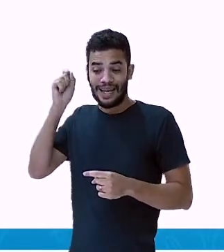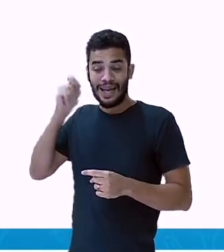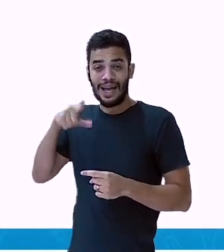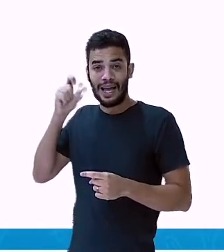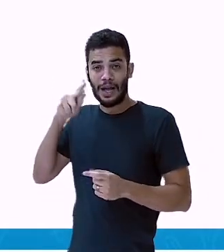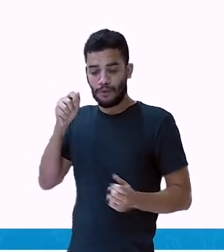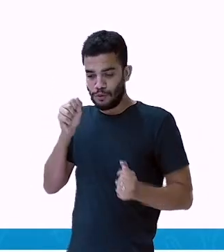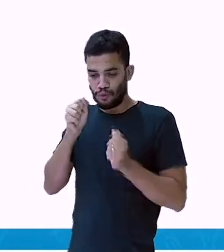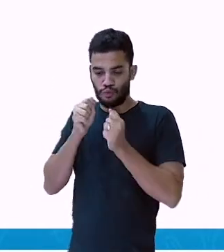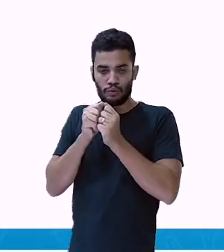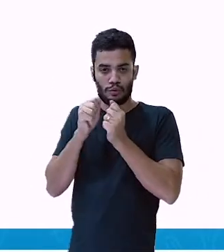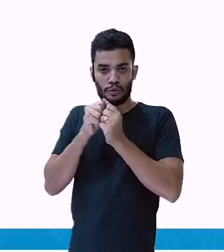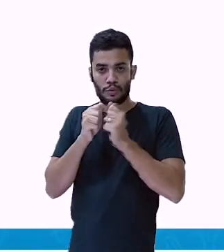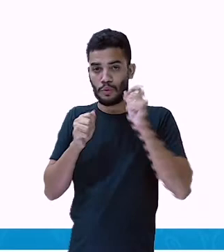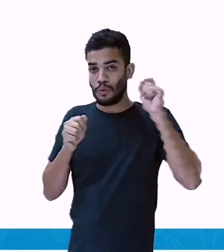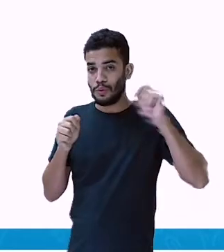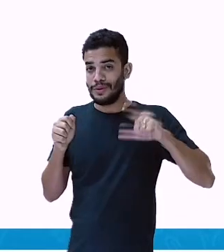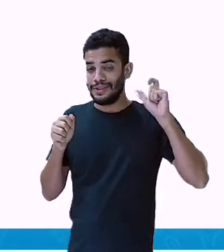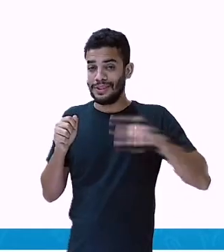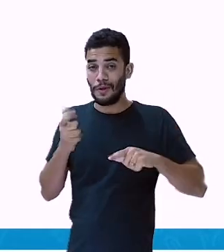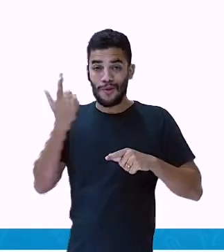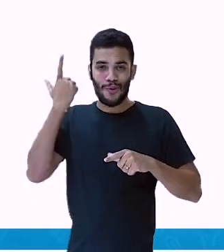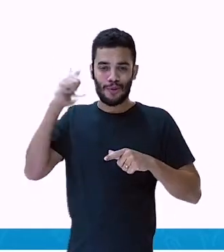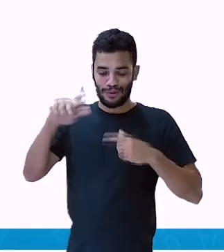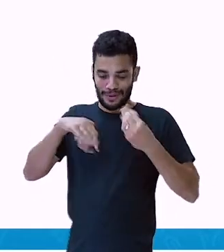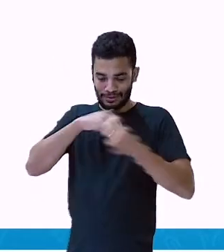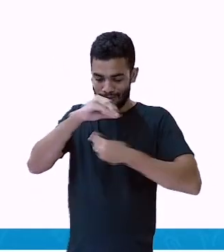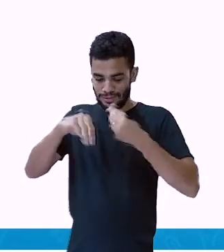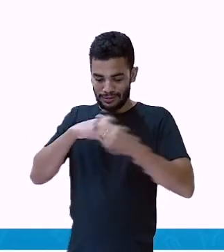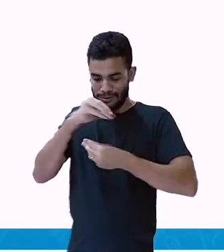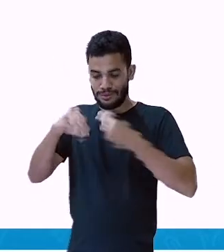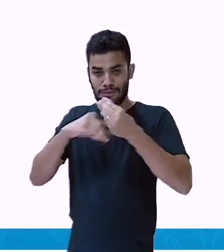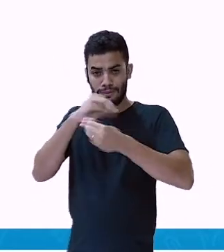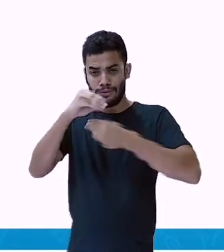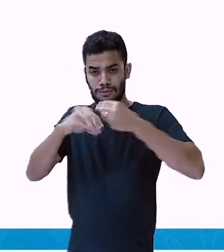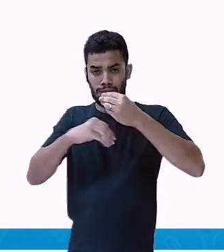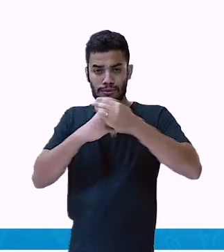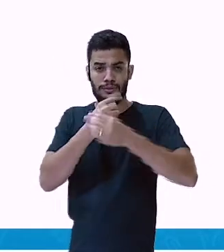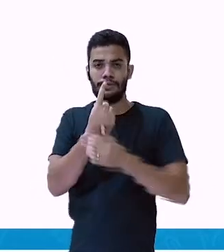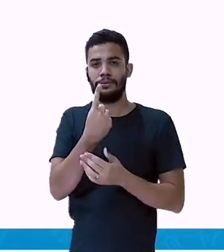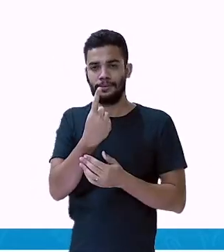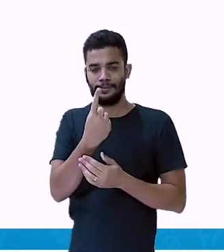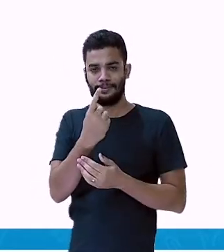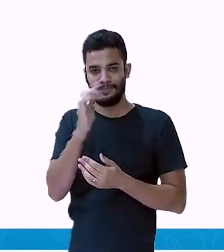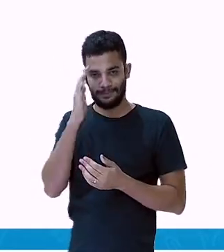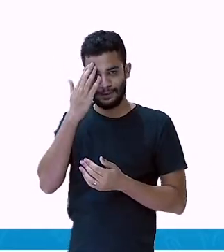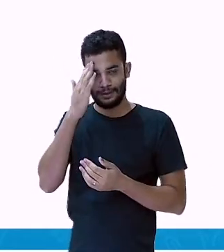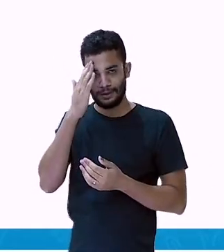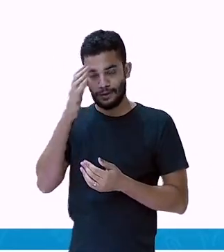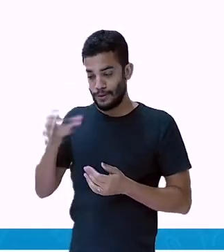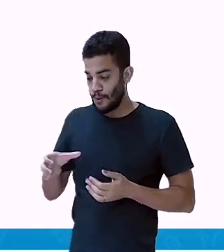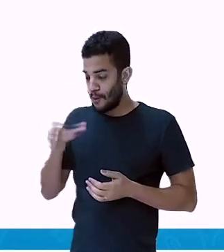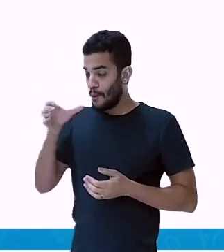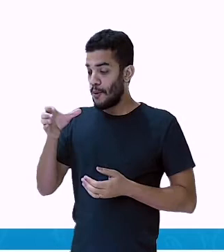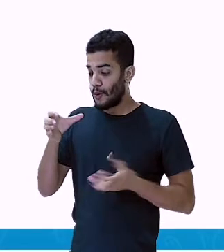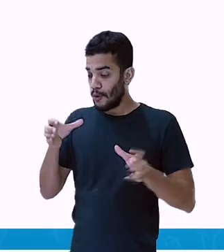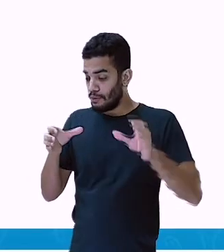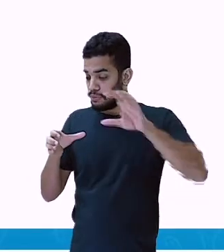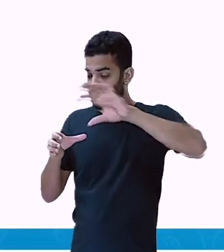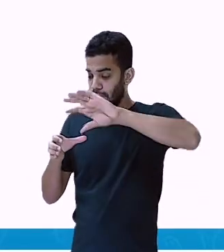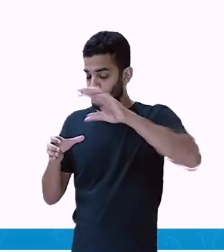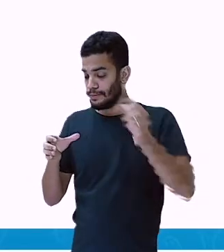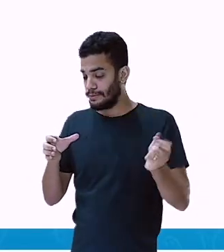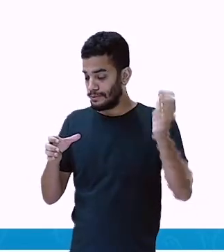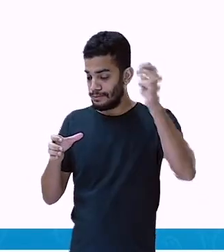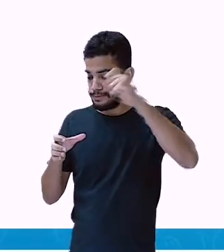substâncias diferentes, foram reunidas em um mesmo recipiente, porque aqui as substâncias